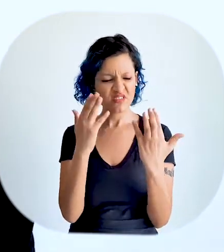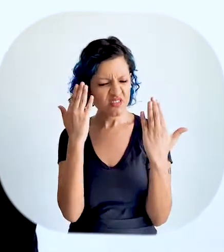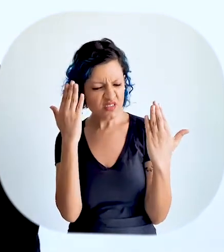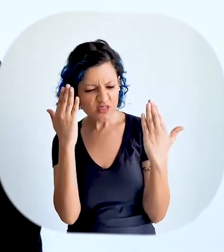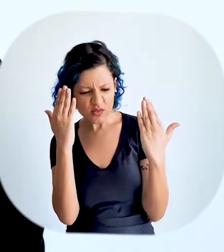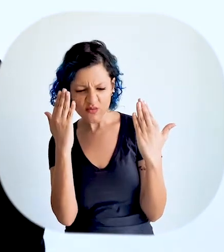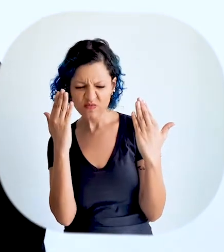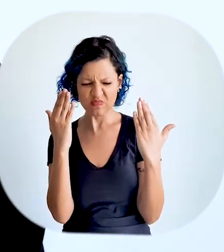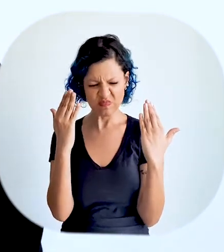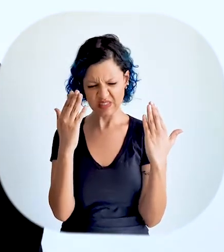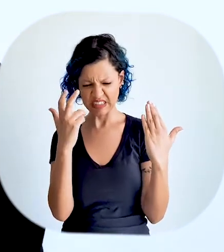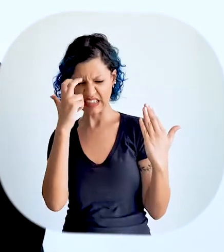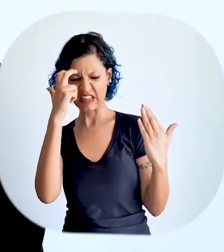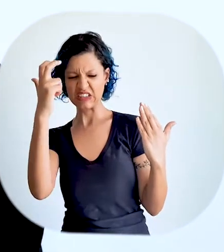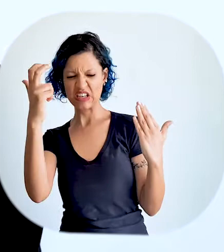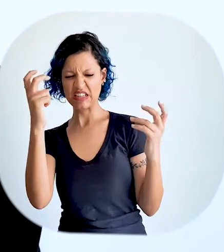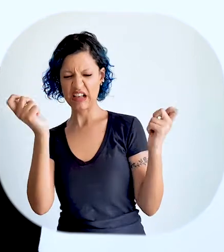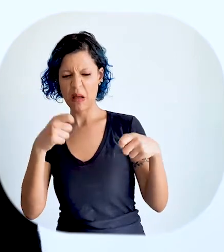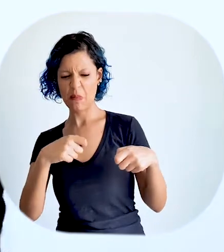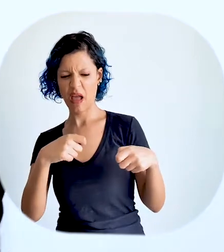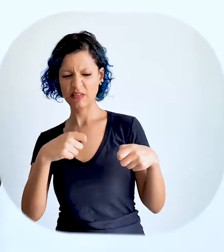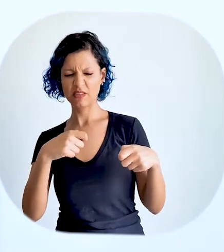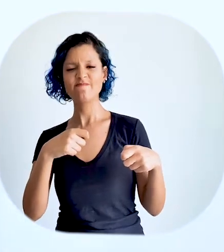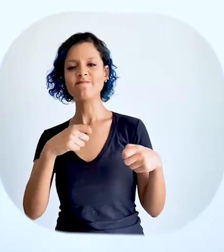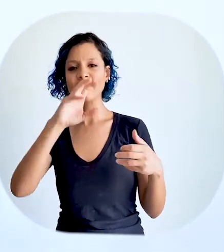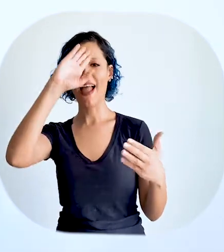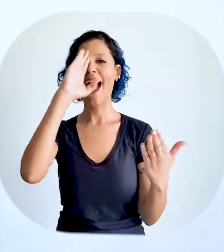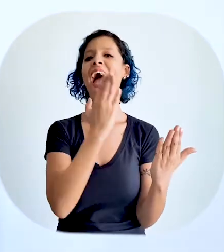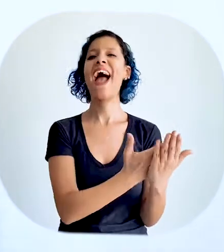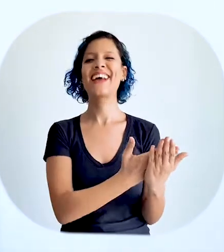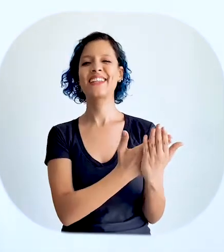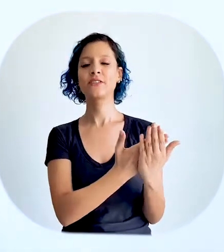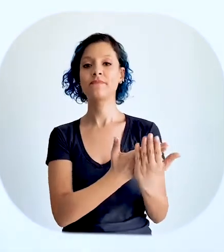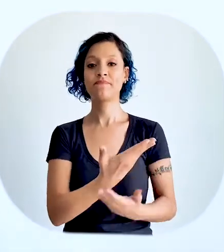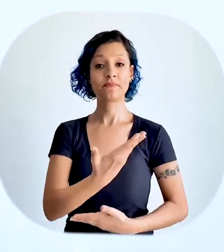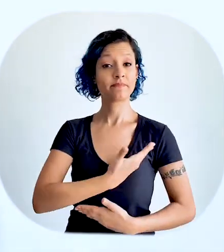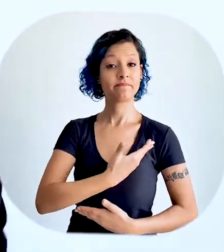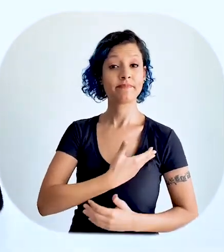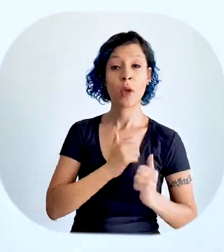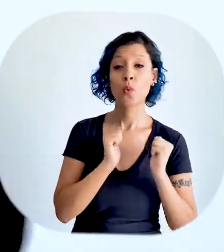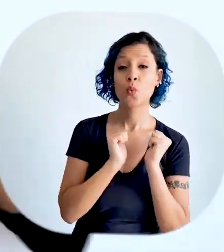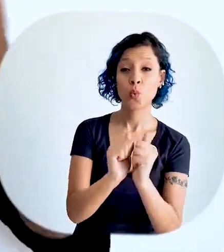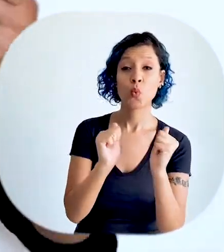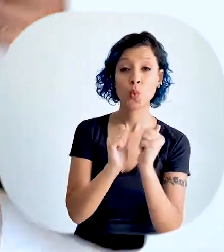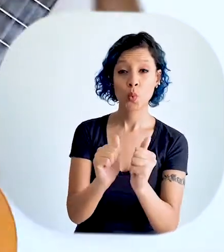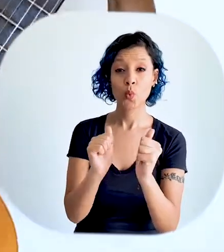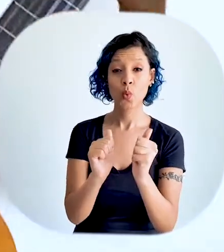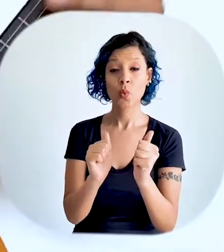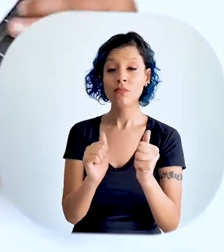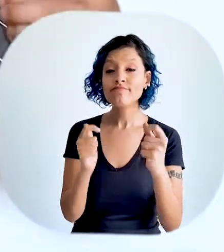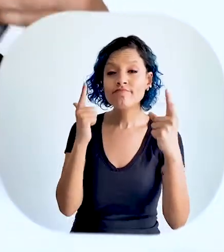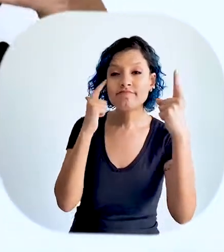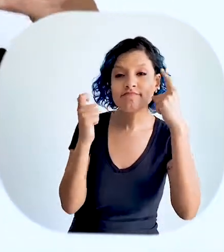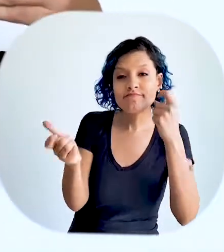da inteligência do ratinho compositor. Hoje eles são grandes amigos e compõem juntos.